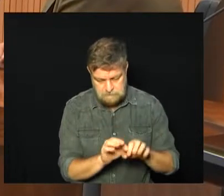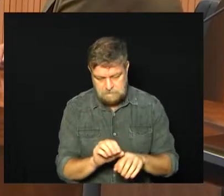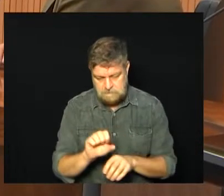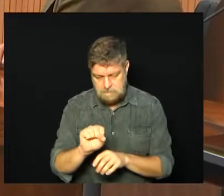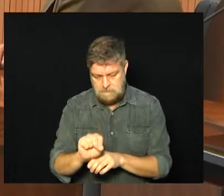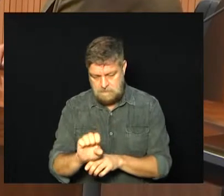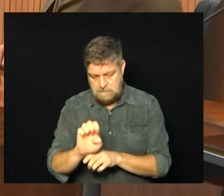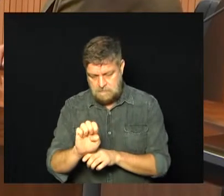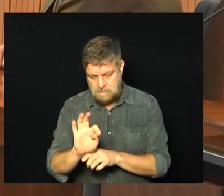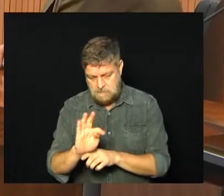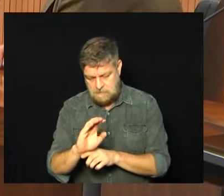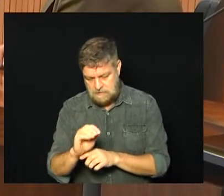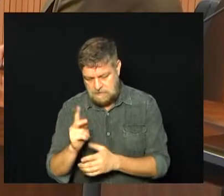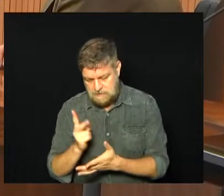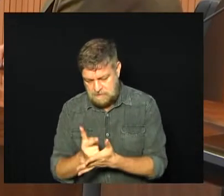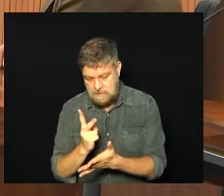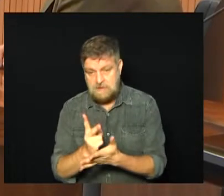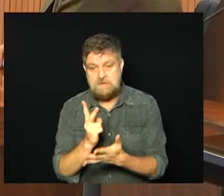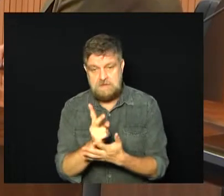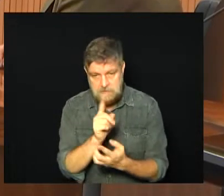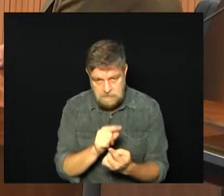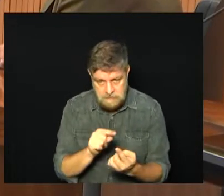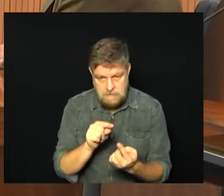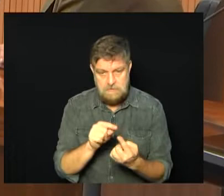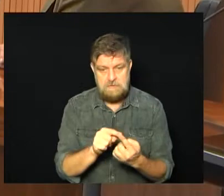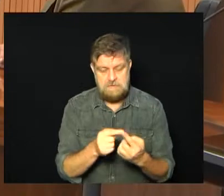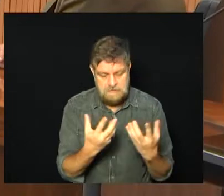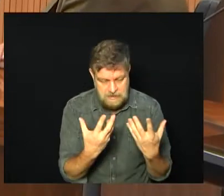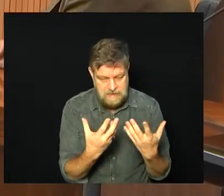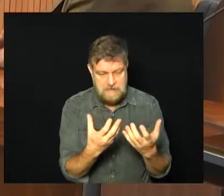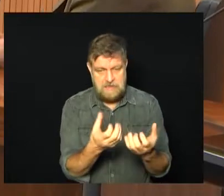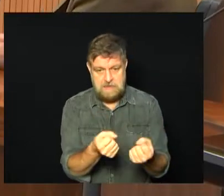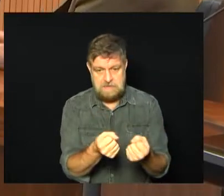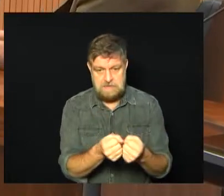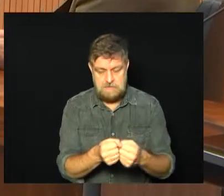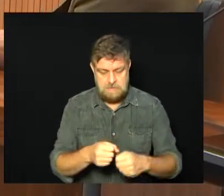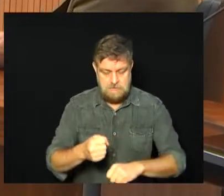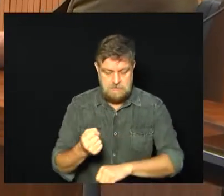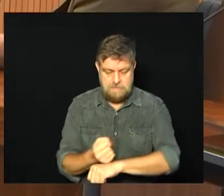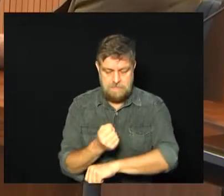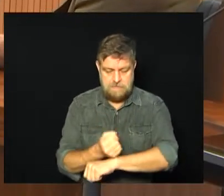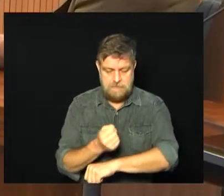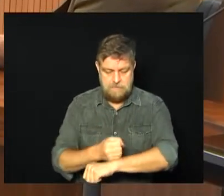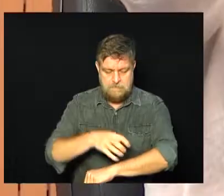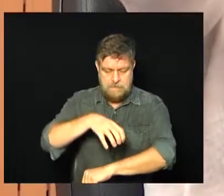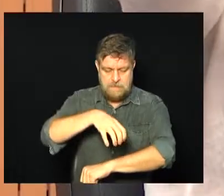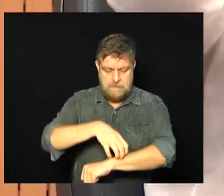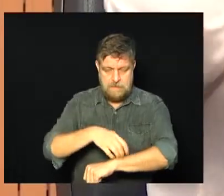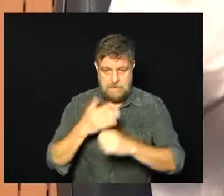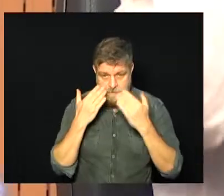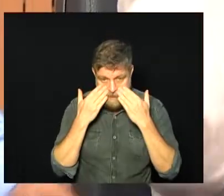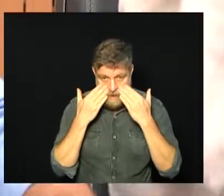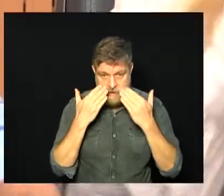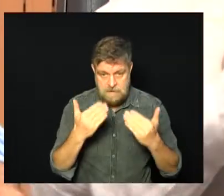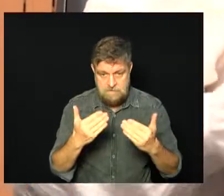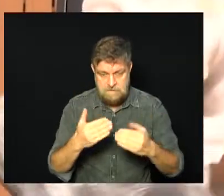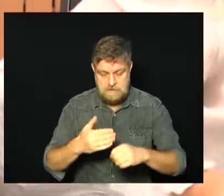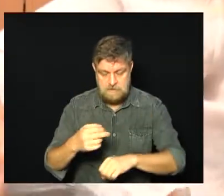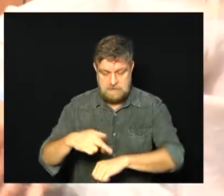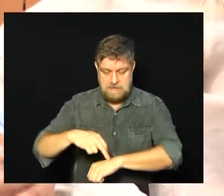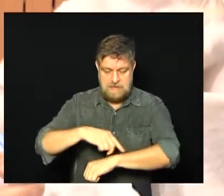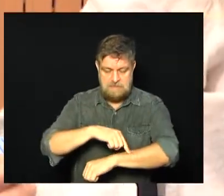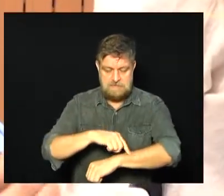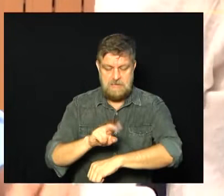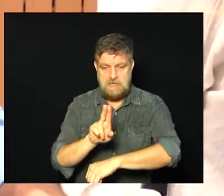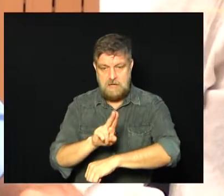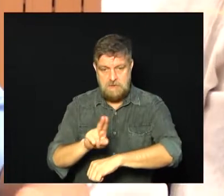a favor do parklet em Campinas. Obrigado, vereador. Vereador Salvetti, então, já iniciou aí a